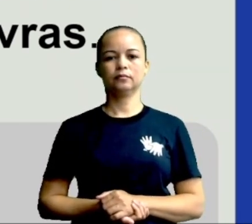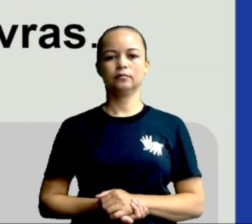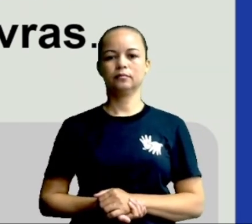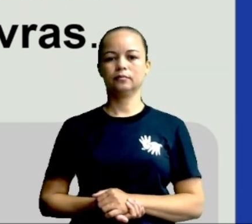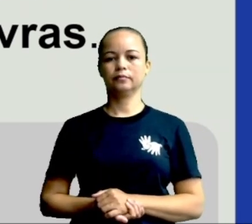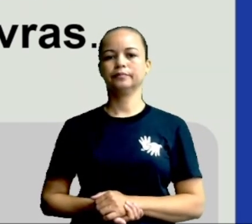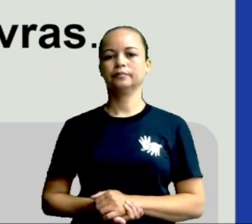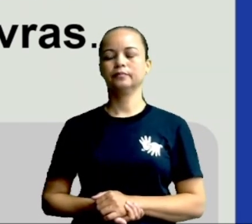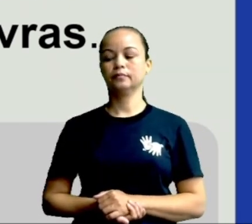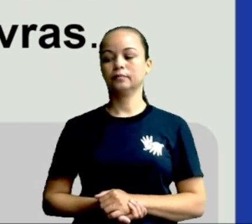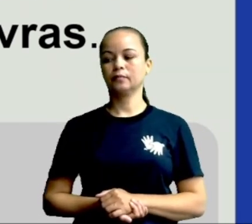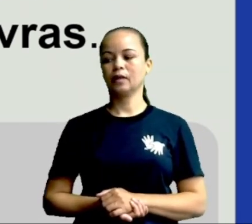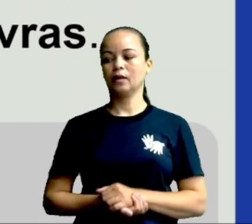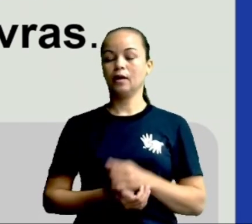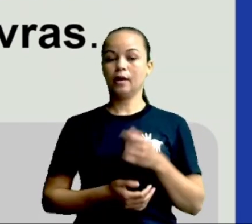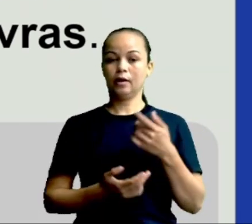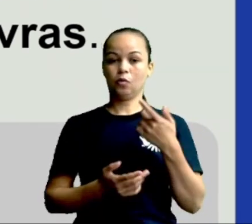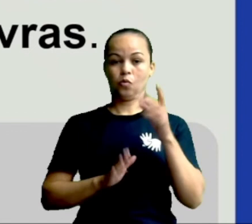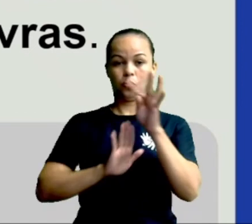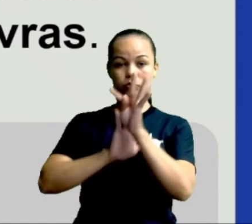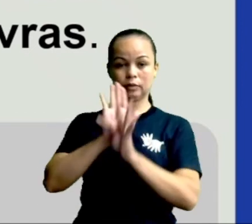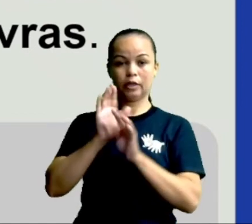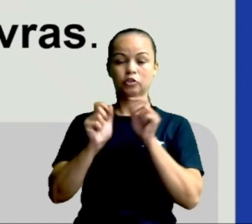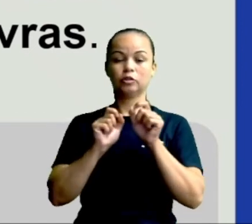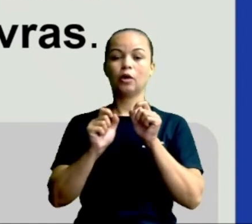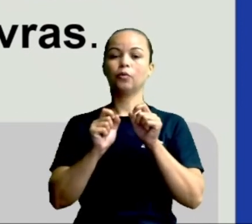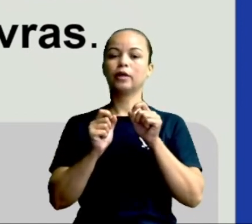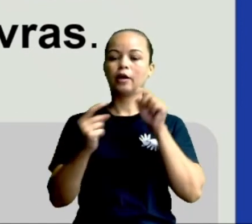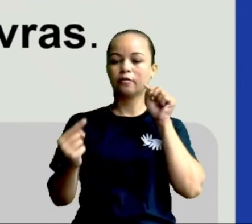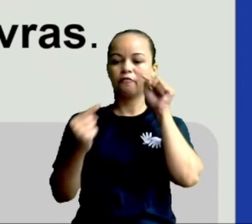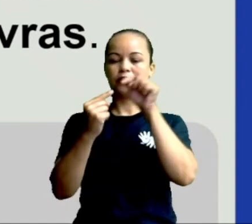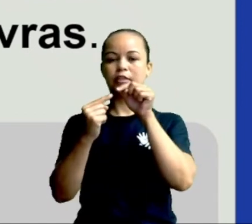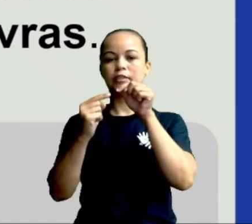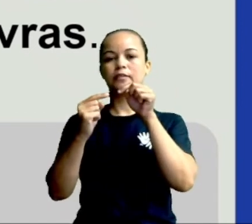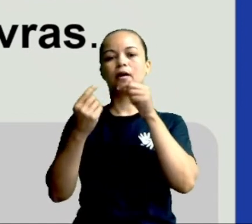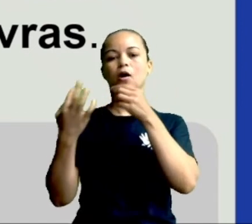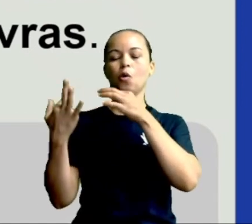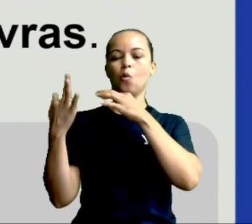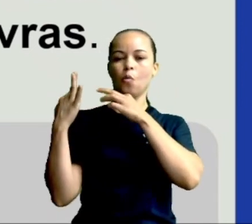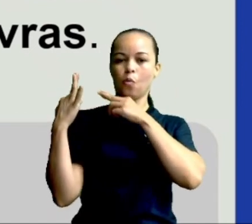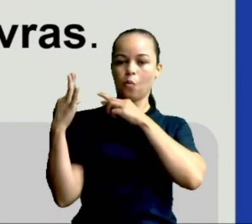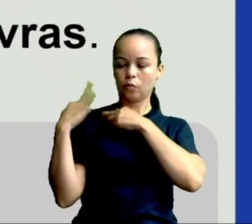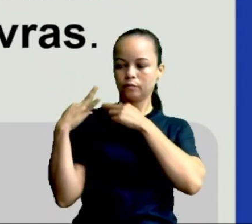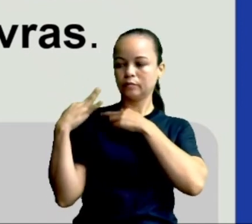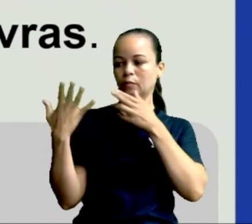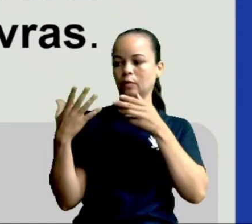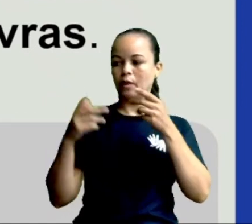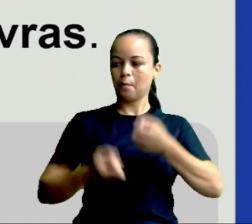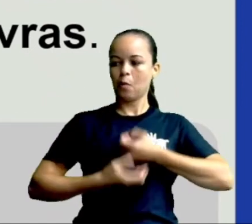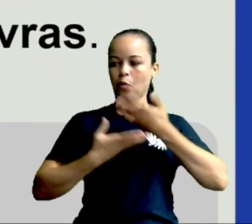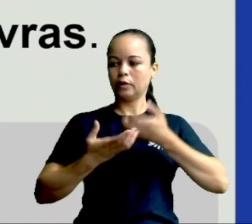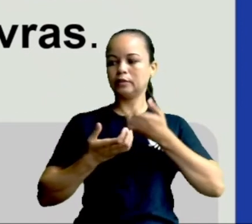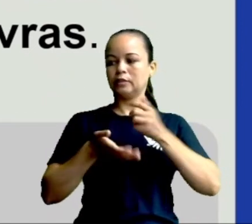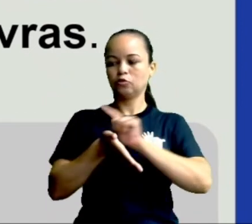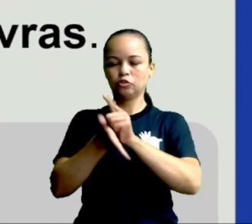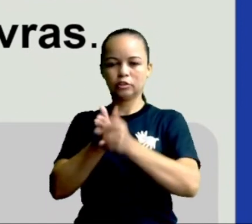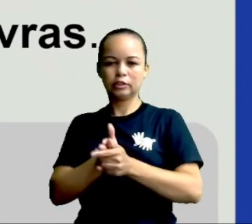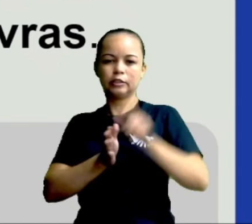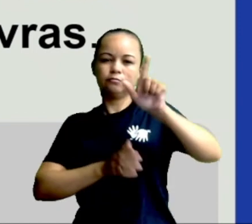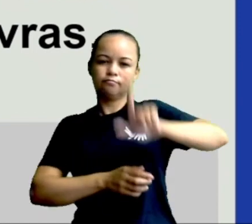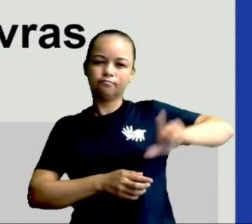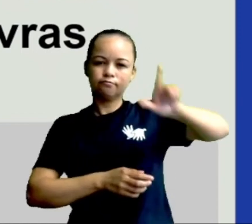Próximo texto é uma definição, um conceito. Poesia é um gênero literário caracterizado